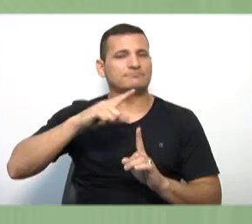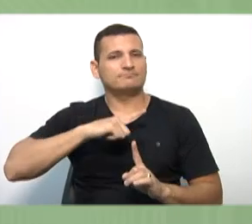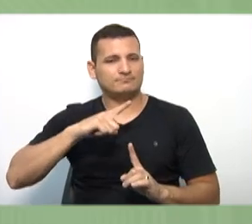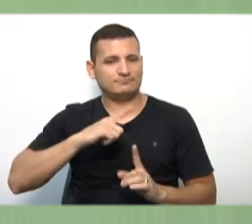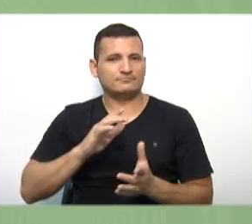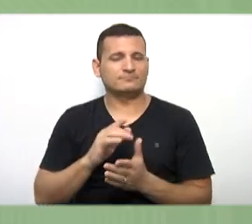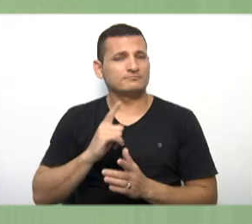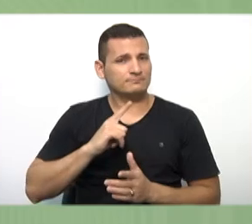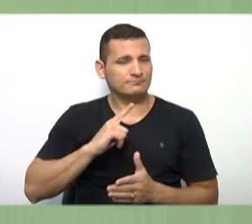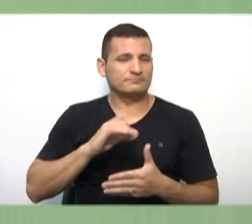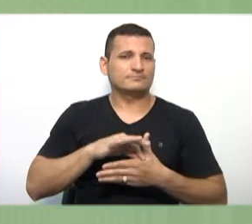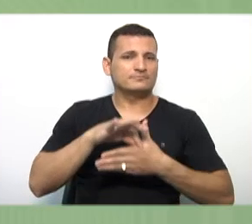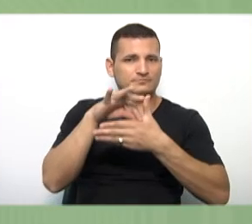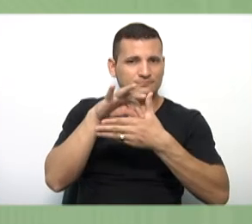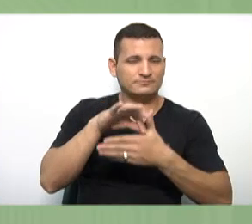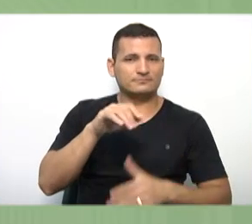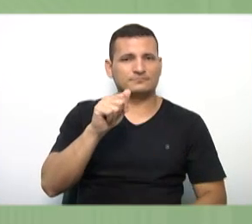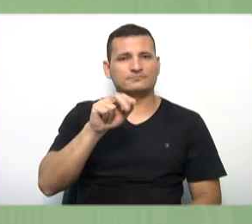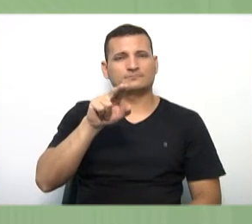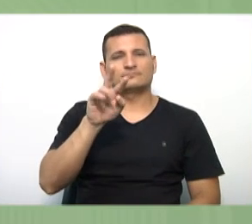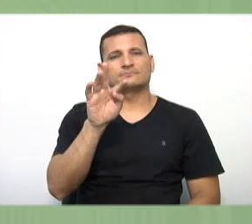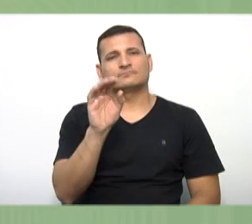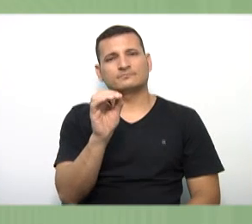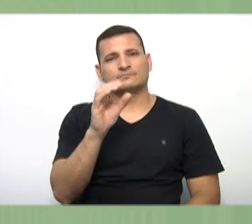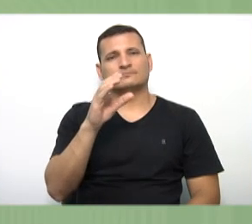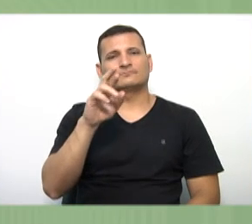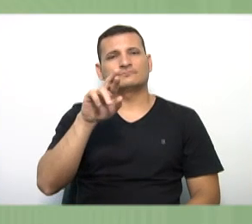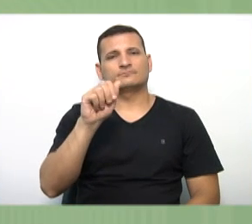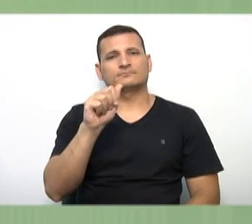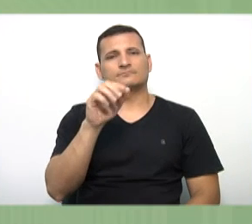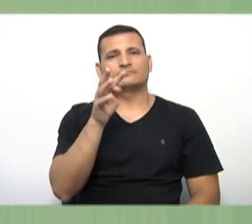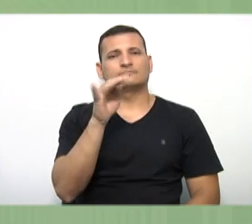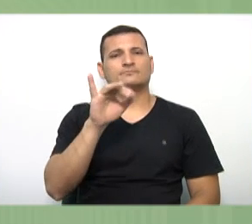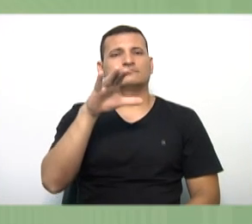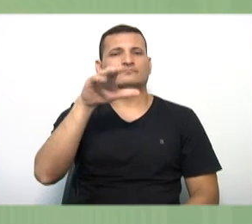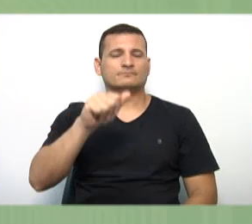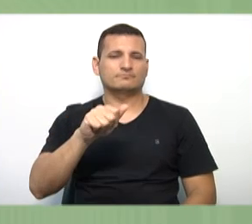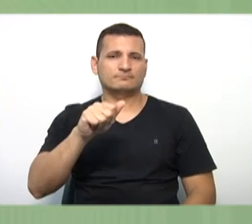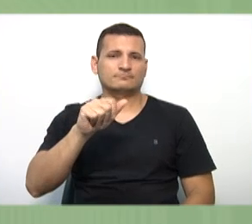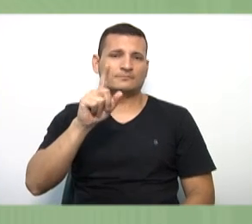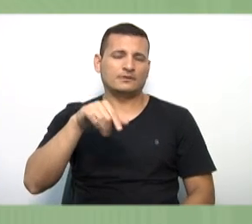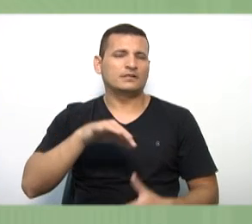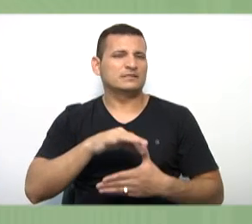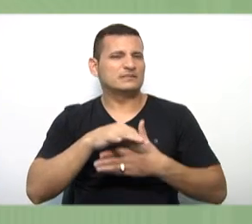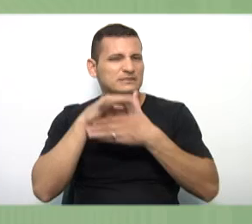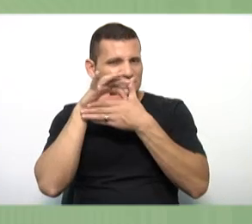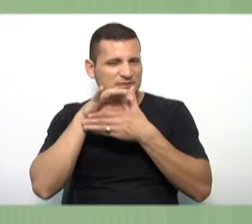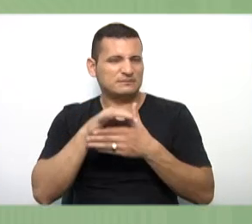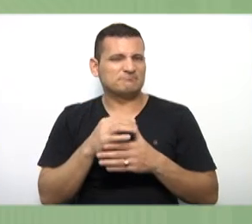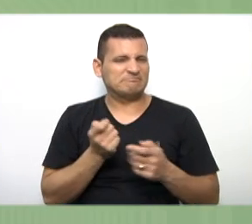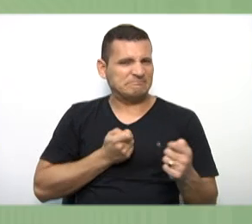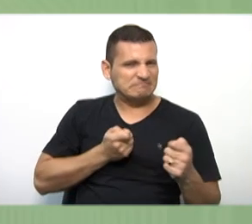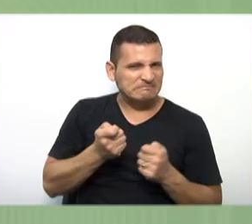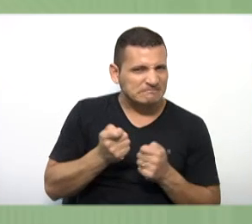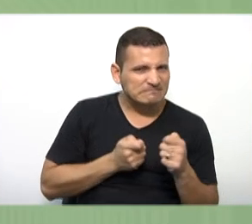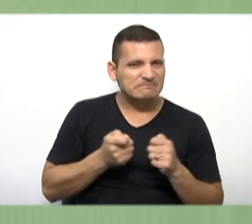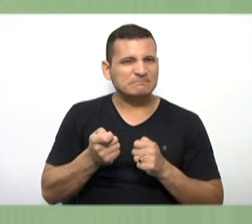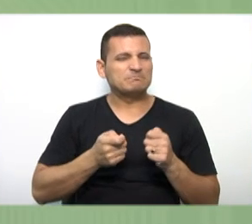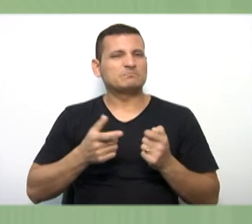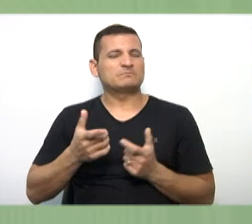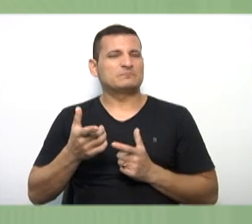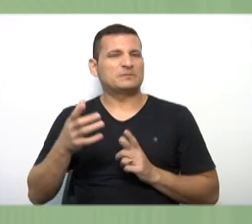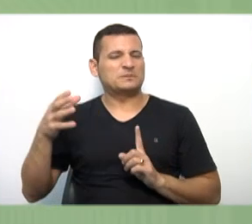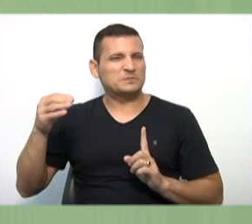liderança autocrática, que é o tipo de líder centralizador, possessivo e controlador. Nós temos a